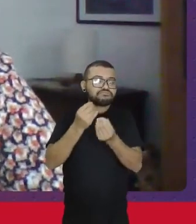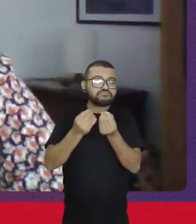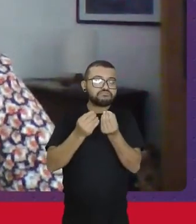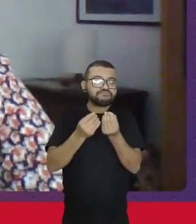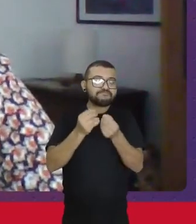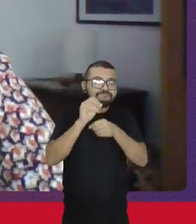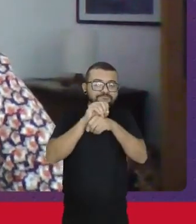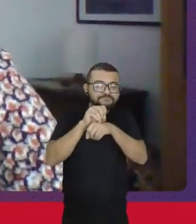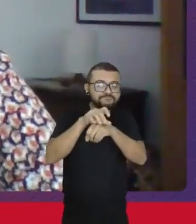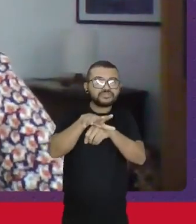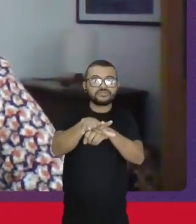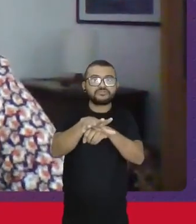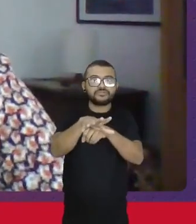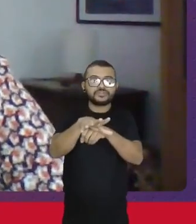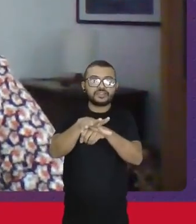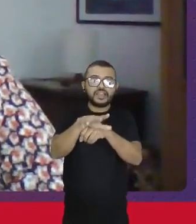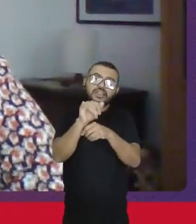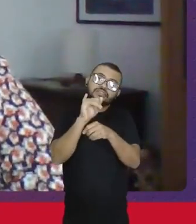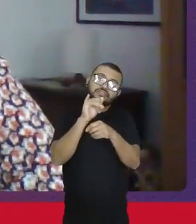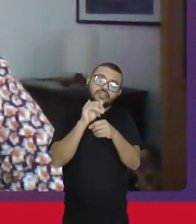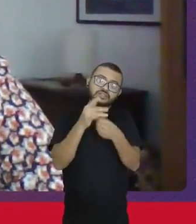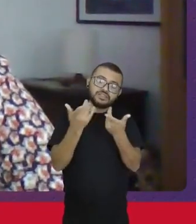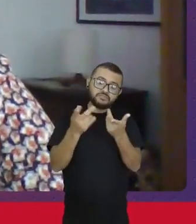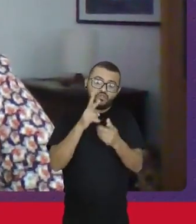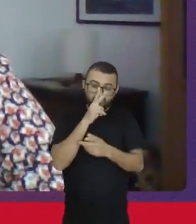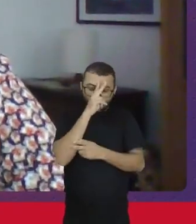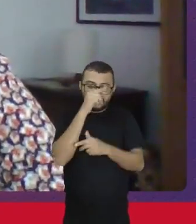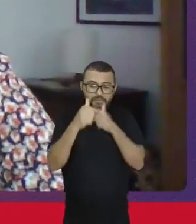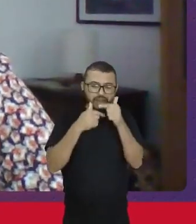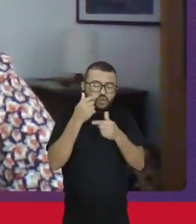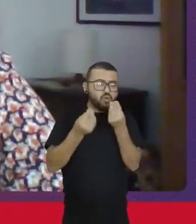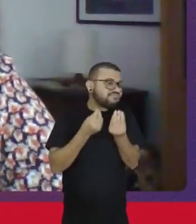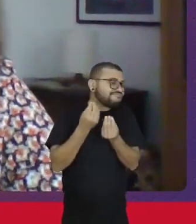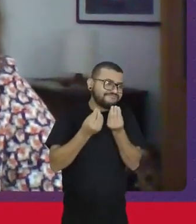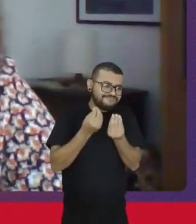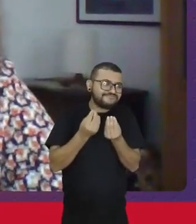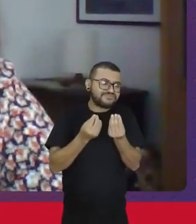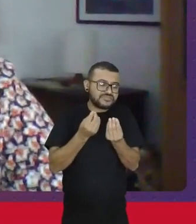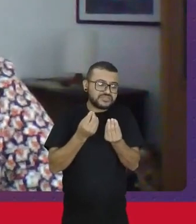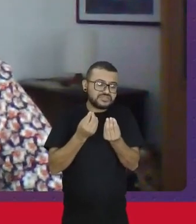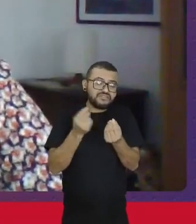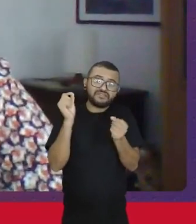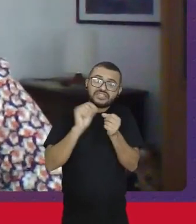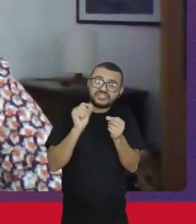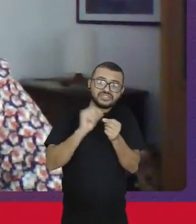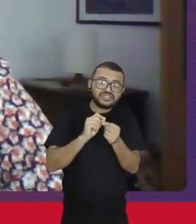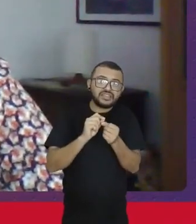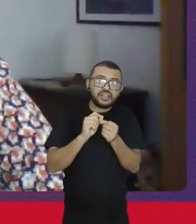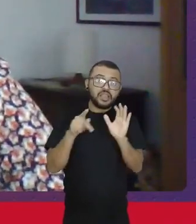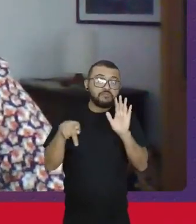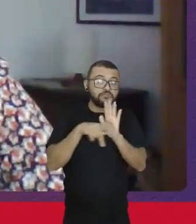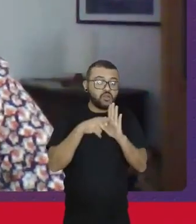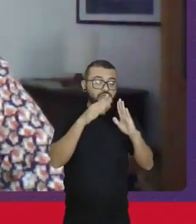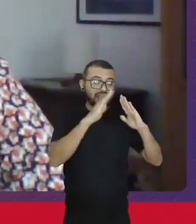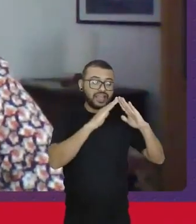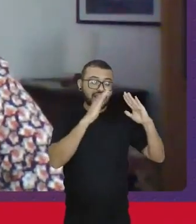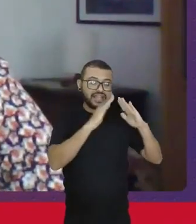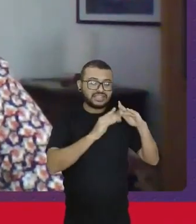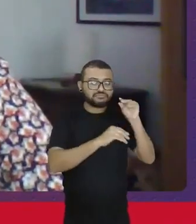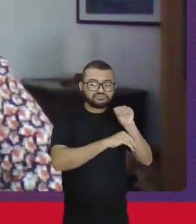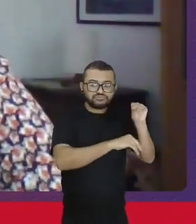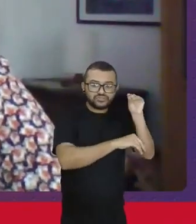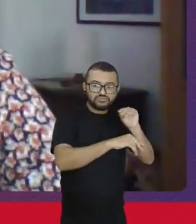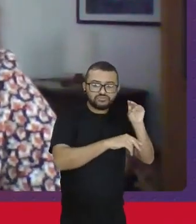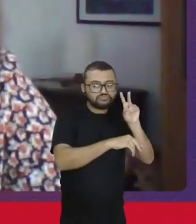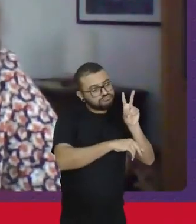reproduzir. A própria força de trabalho, ela se reproduz no âmbito da casa e no âmbito dos